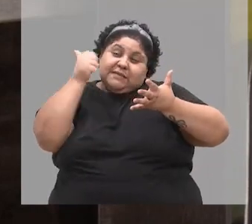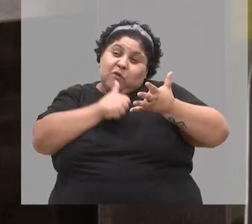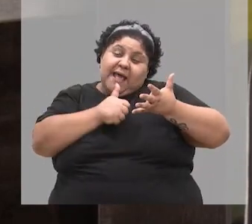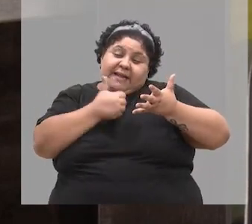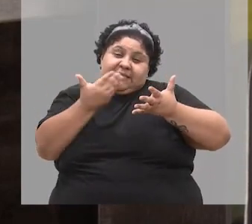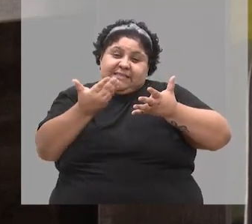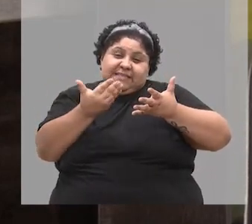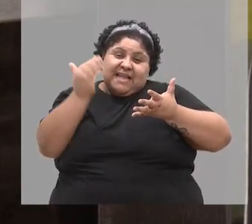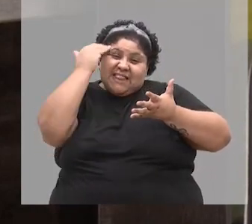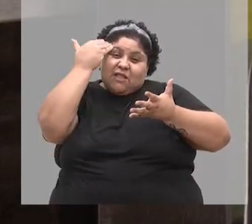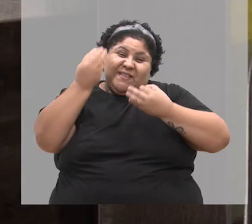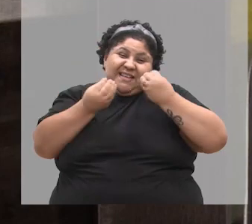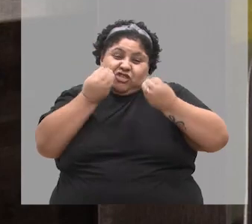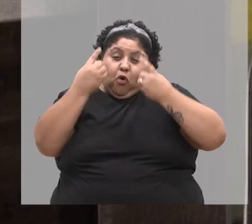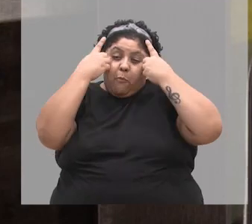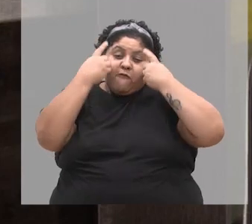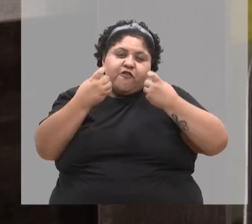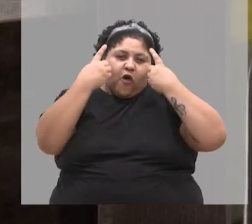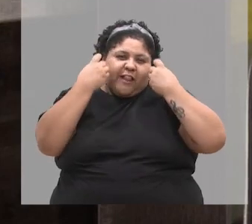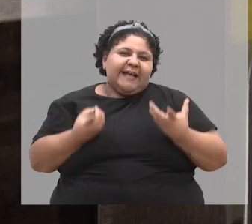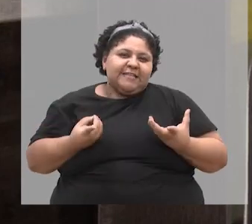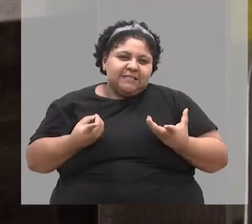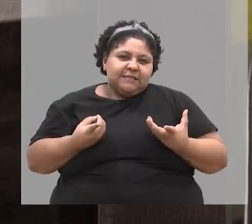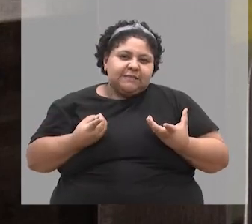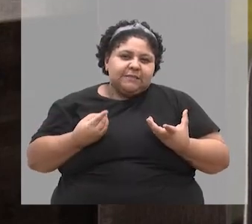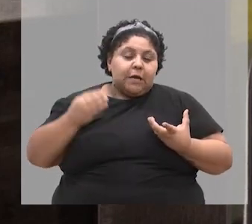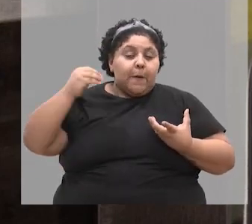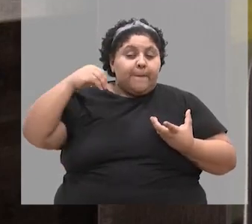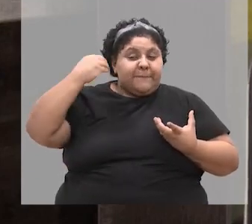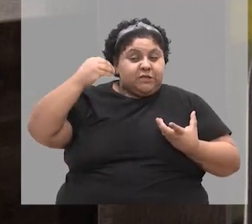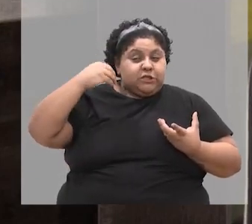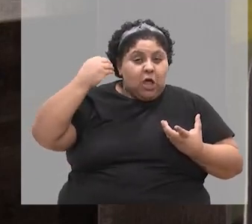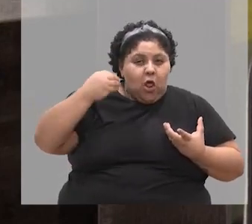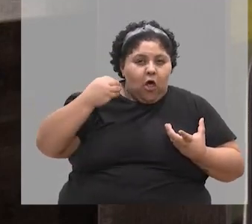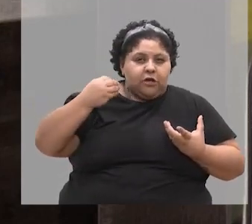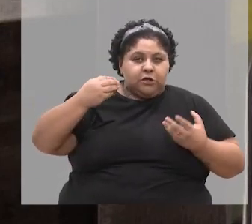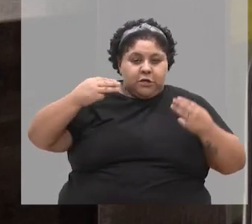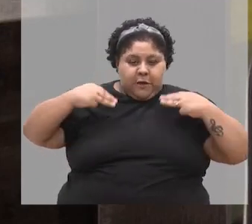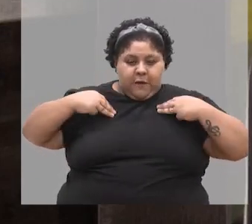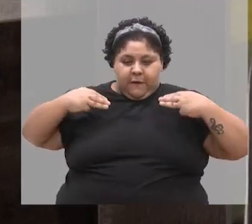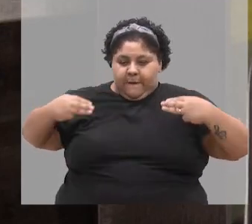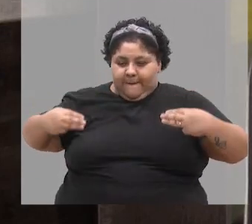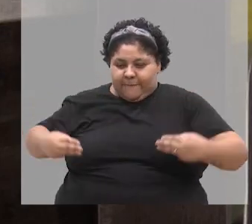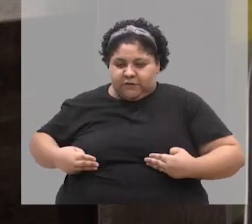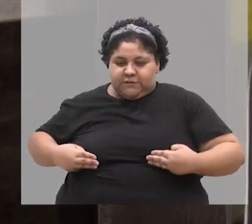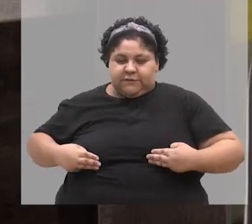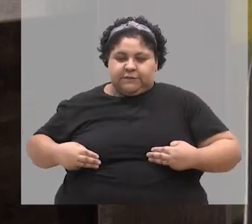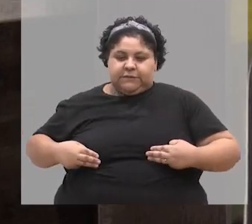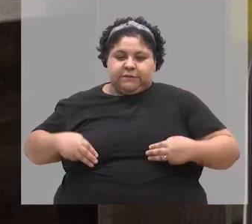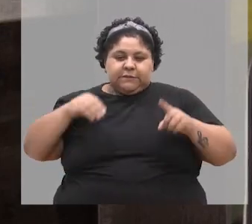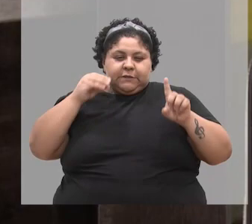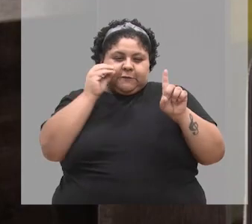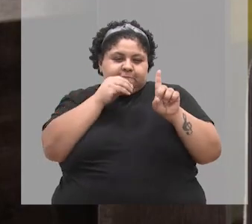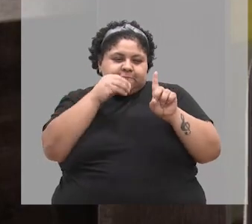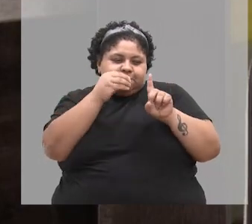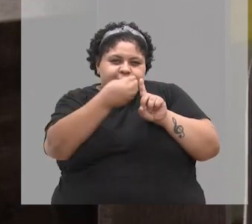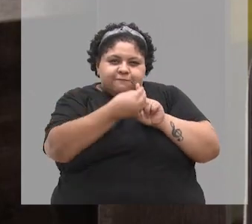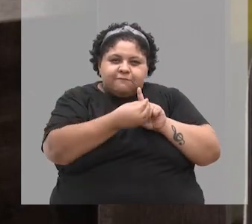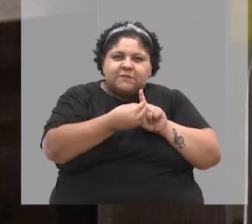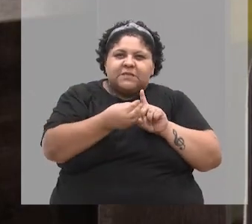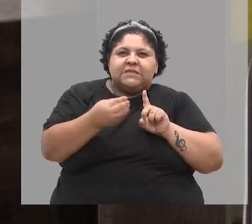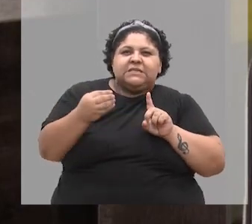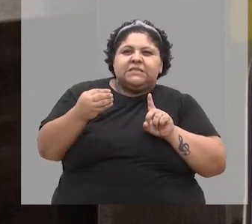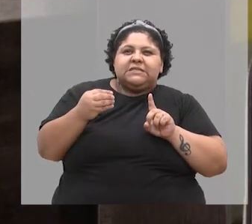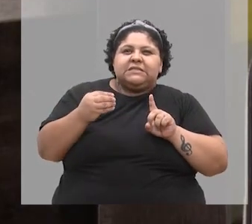mulheres, por vezes, não entendem como violência. Uma violência psicológica, moral, um assédio, às vezes